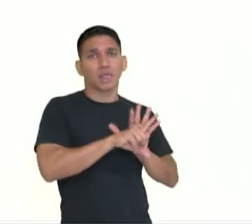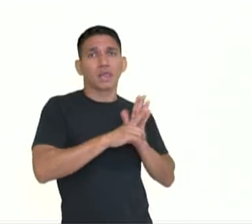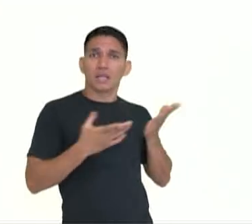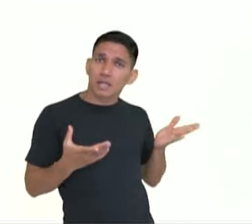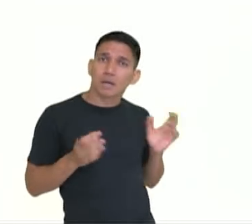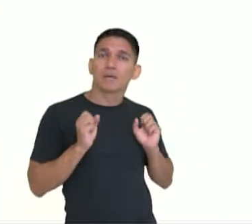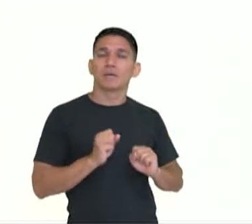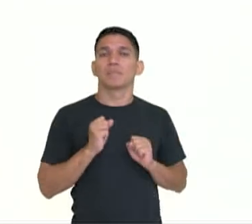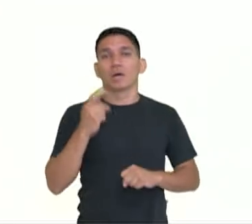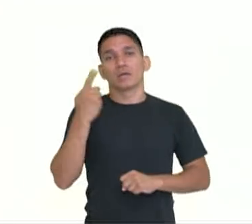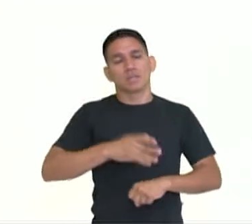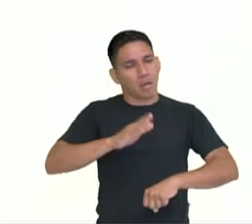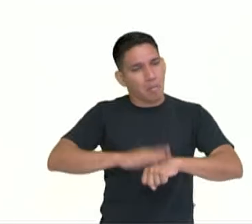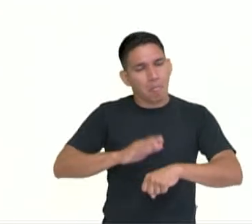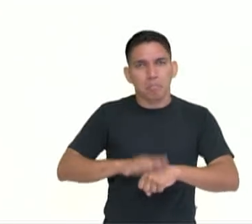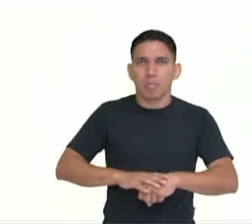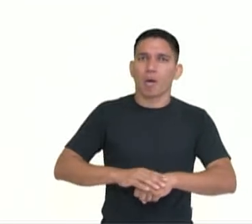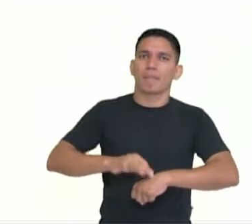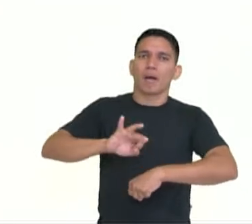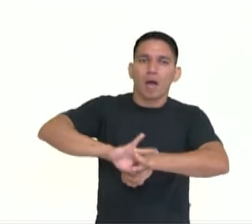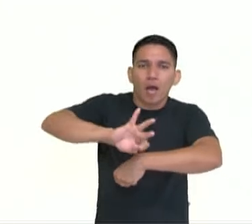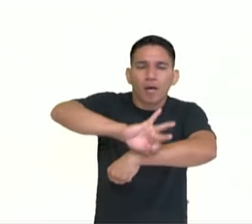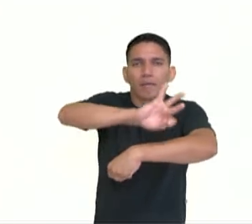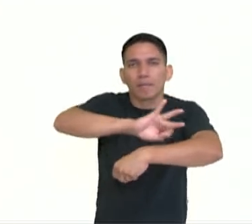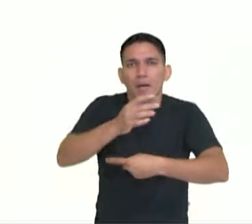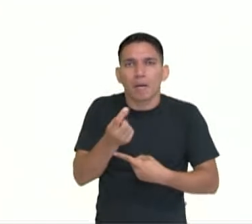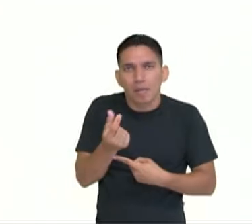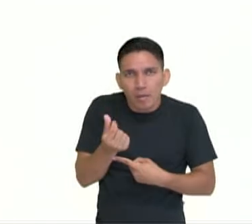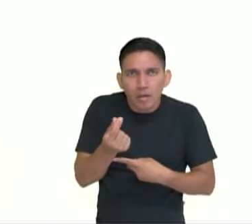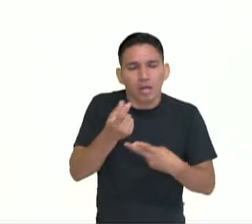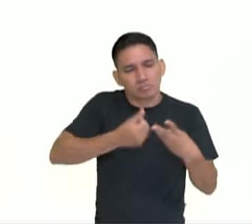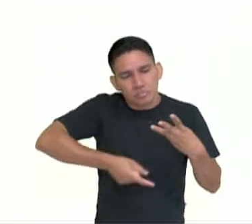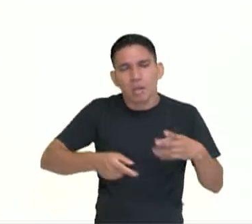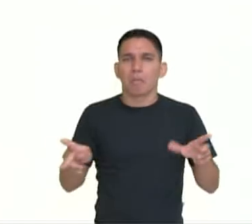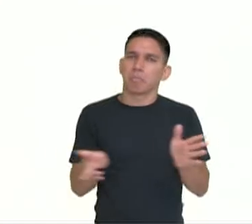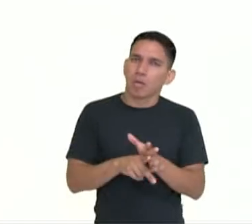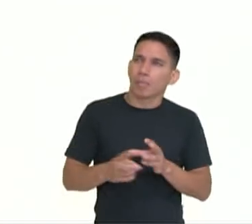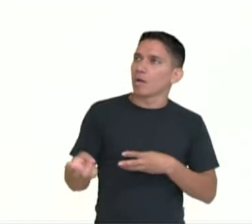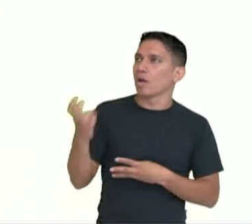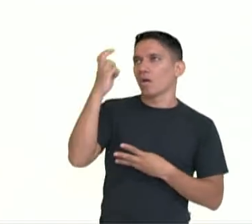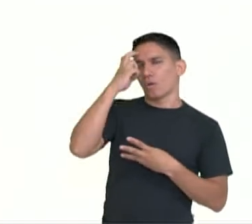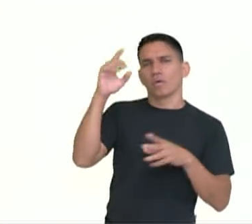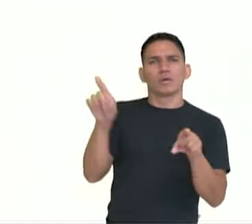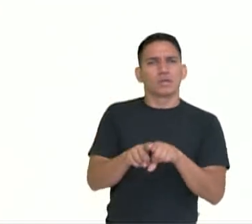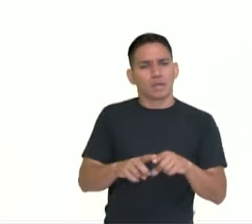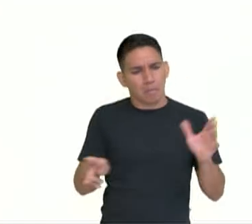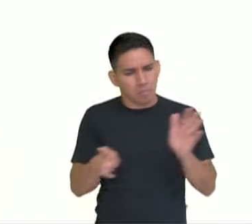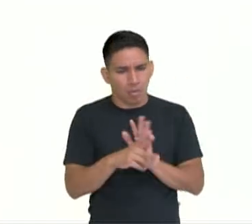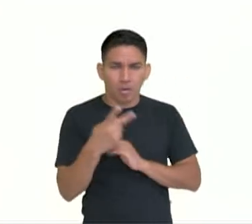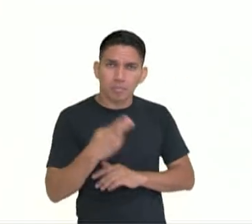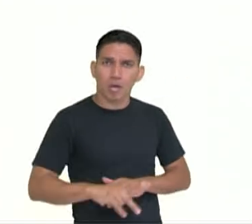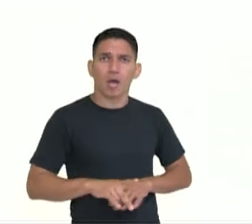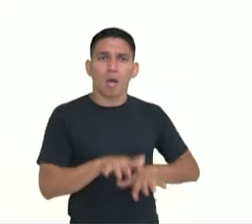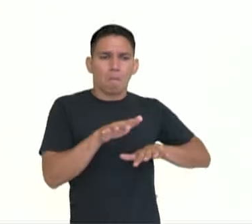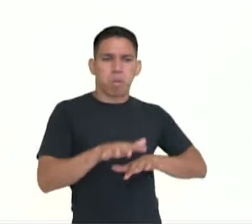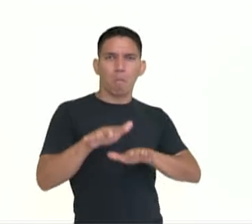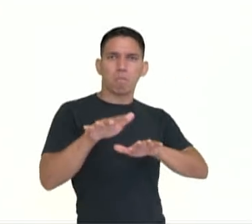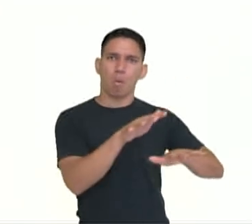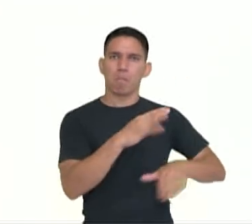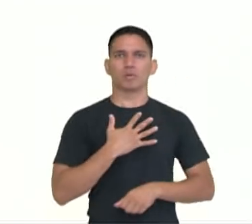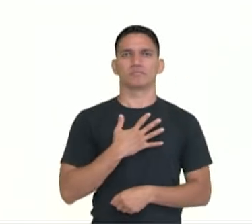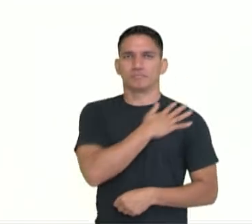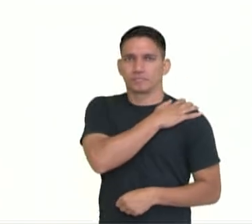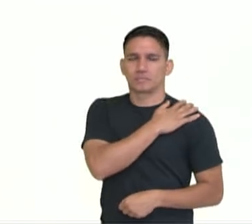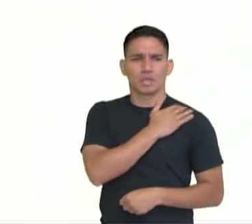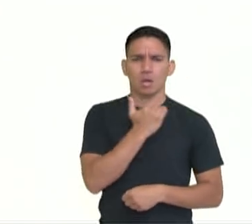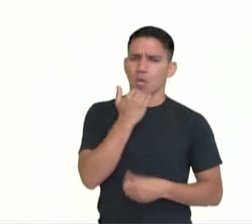ela pode ter sua própria moeda, ela pode ter sua própria cultura, ela pode ter seu próprio exército, independe dos outros.